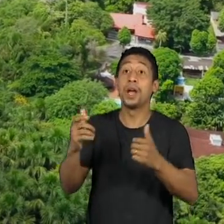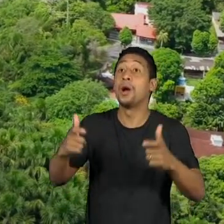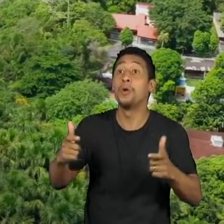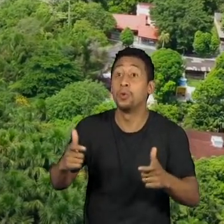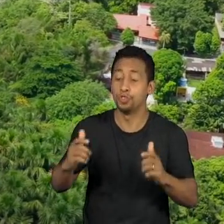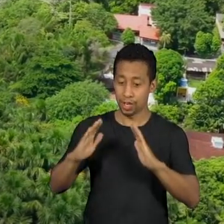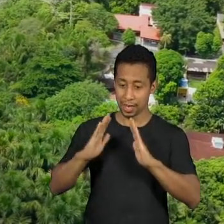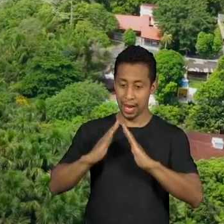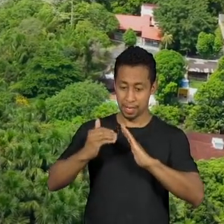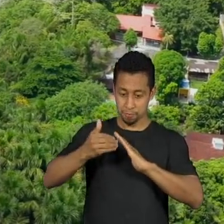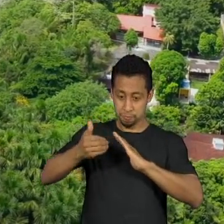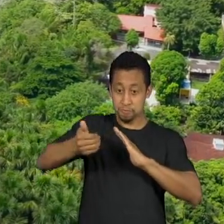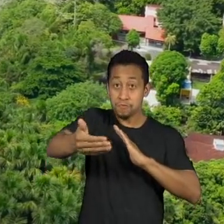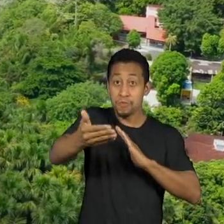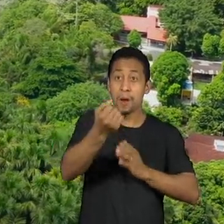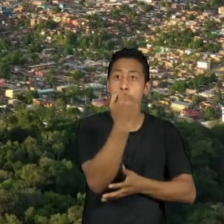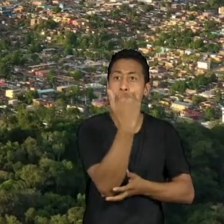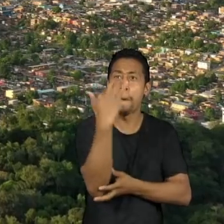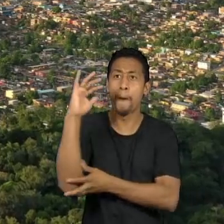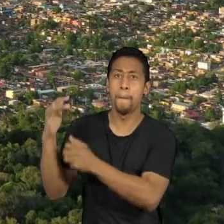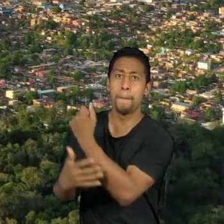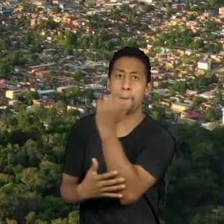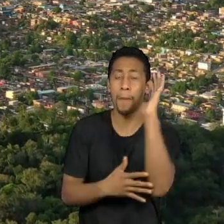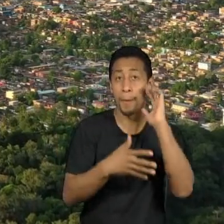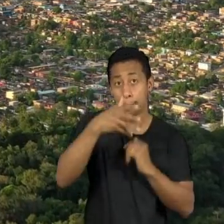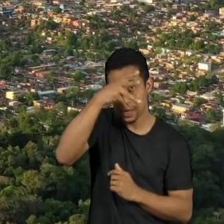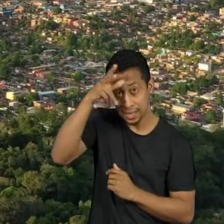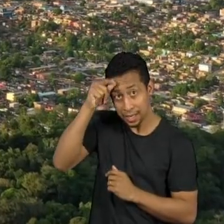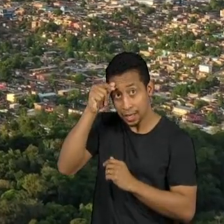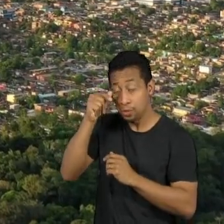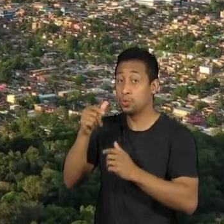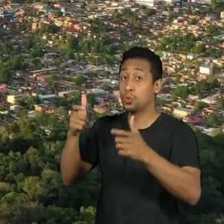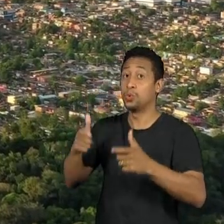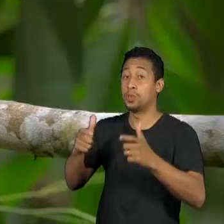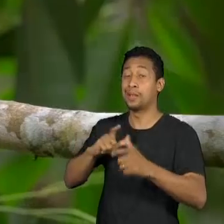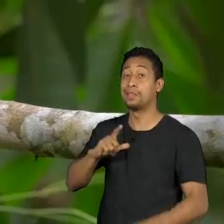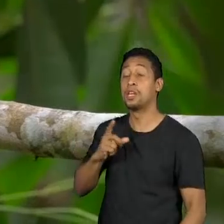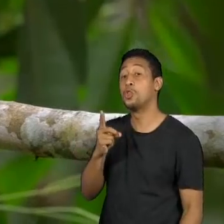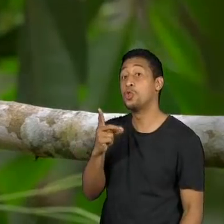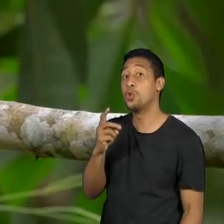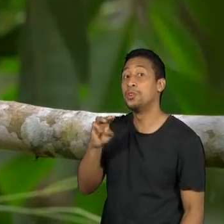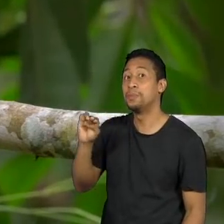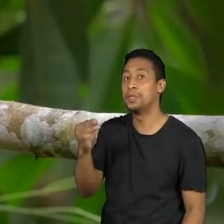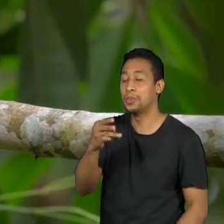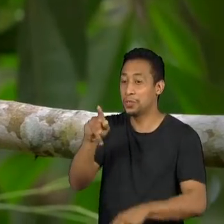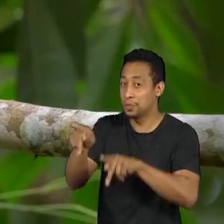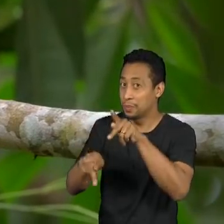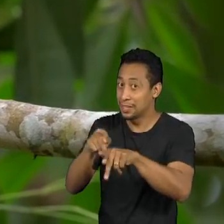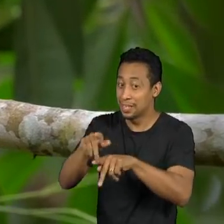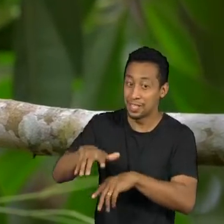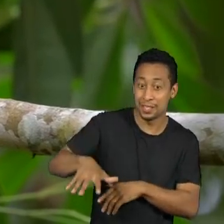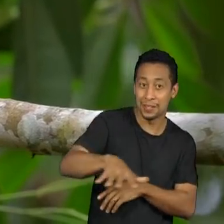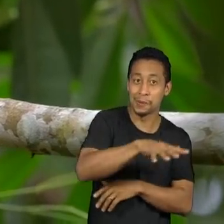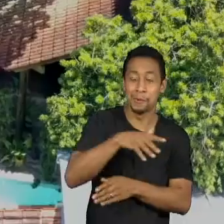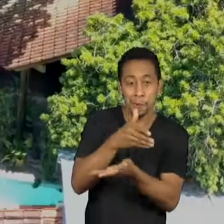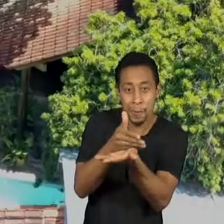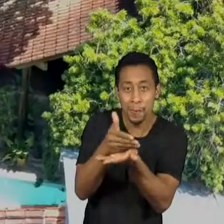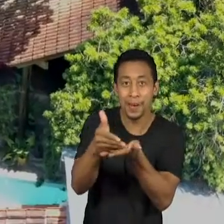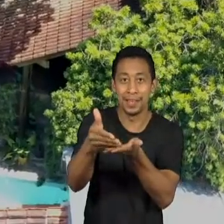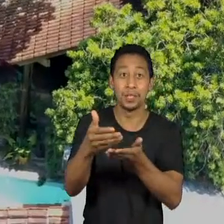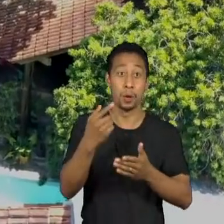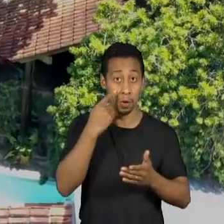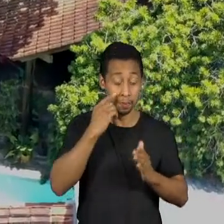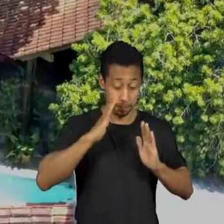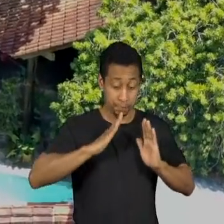neste fragmento de floresta em Manaus, cidade de 2 milhões de habitantes, que tudo começa. Só desse quintal